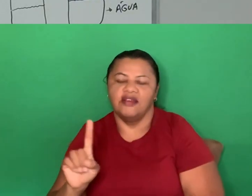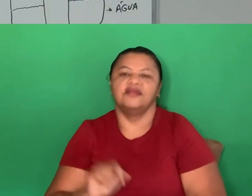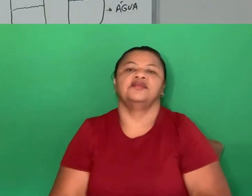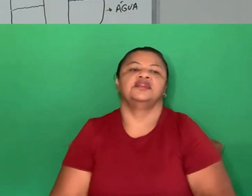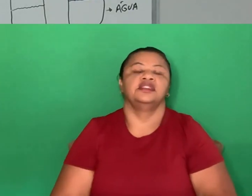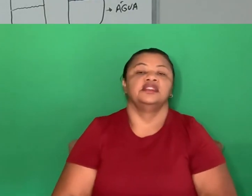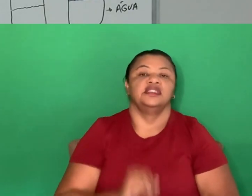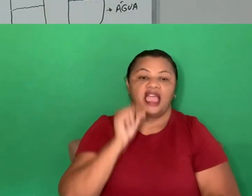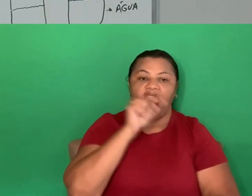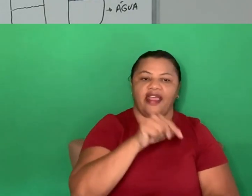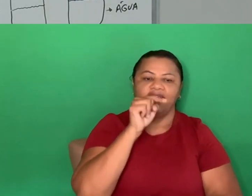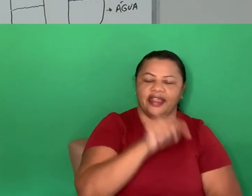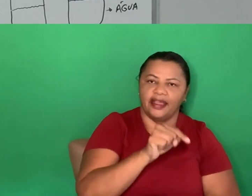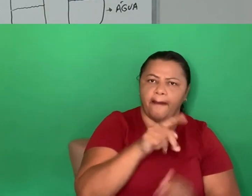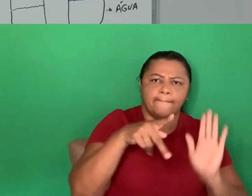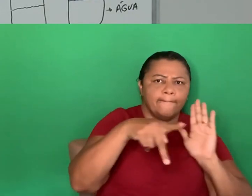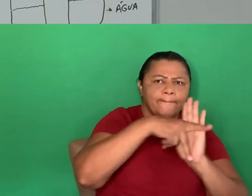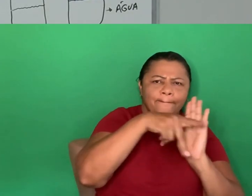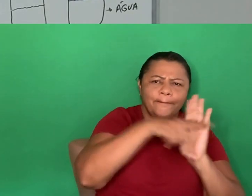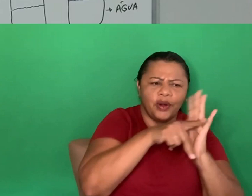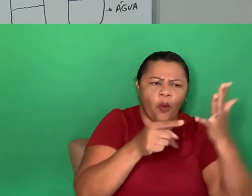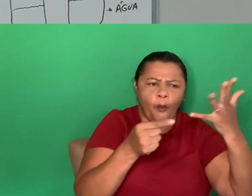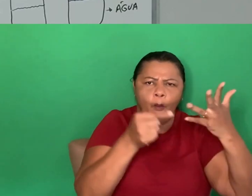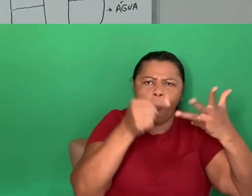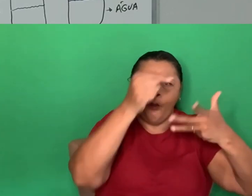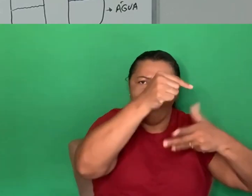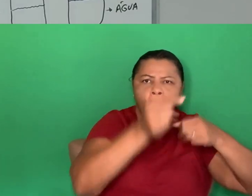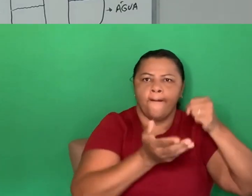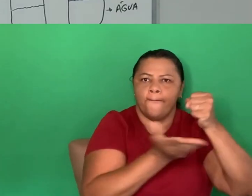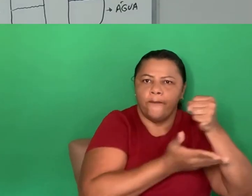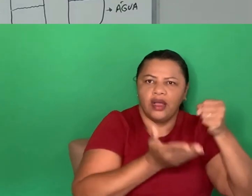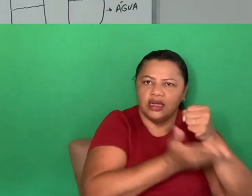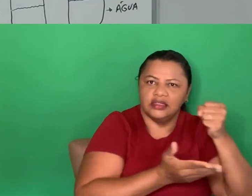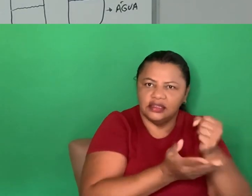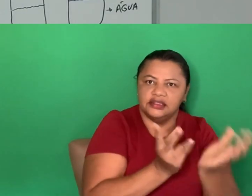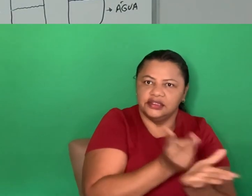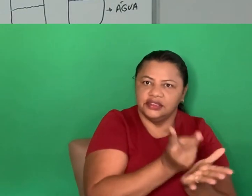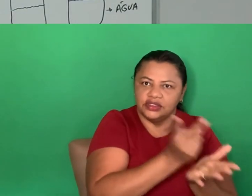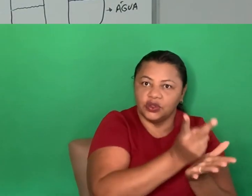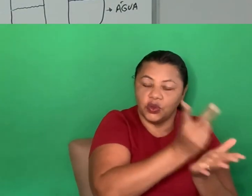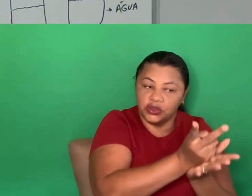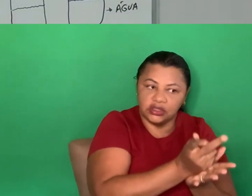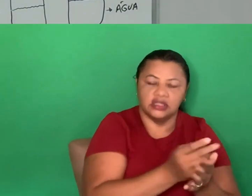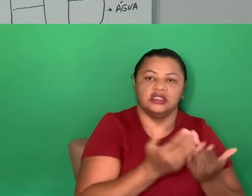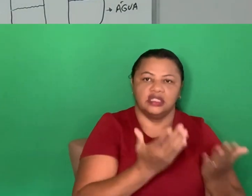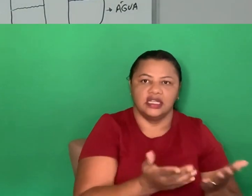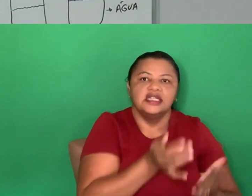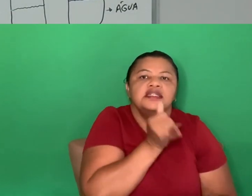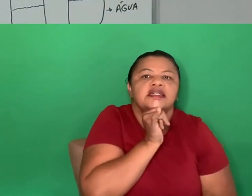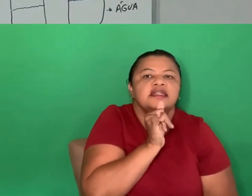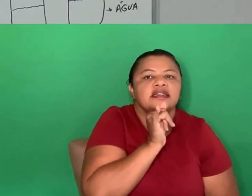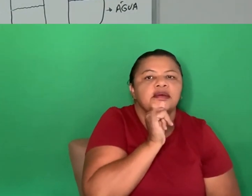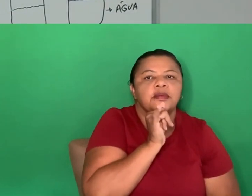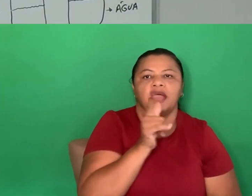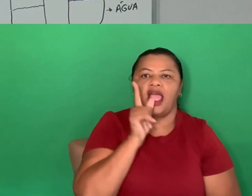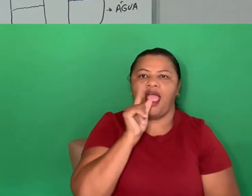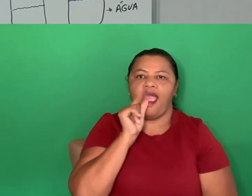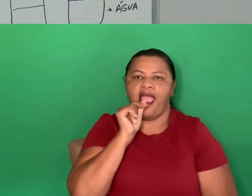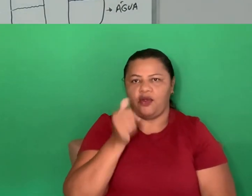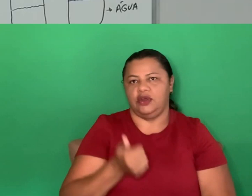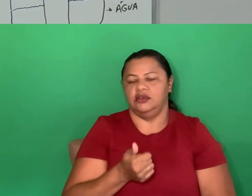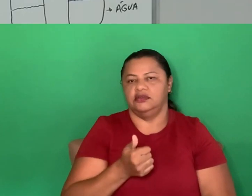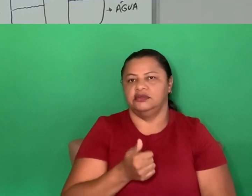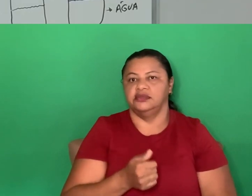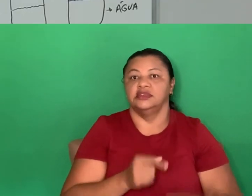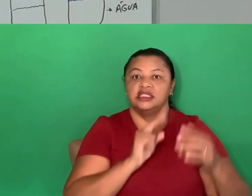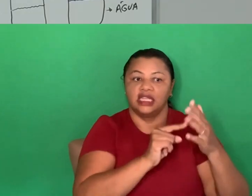grama por centímetro cúbico, o calor específico é 1 caloria por grama por grau Celsius, enfim. Tá? O que são propriedades físicas?